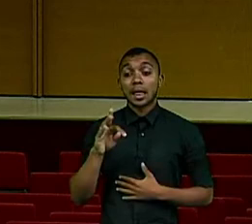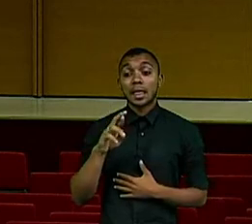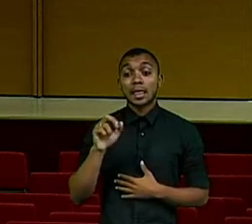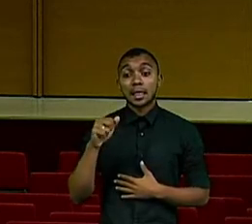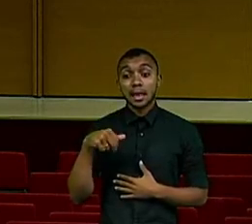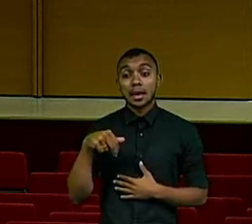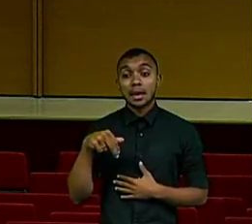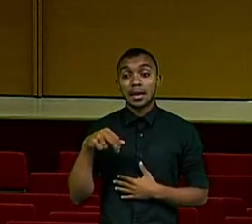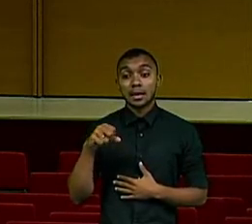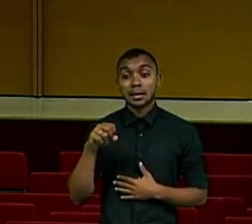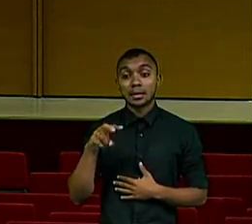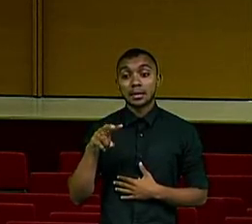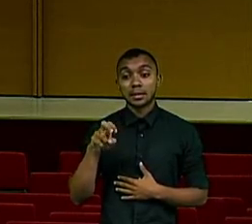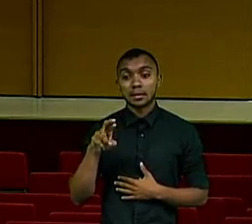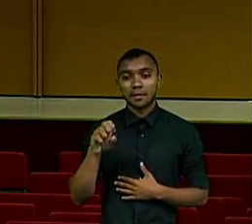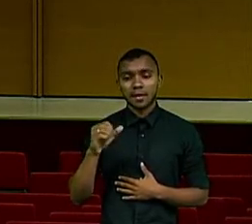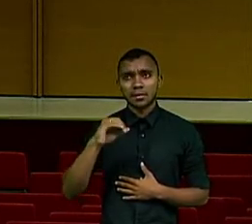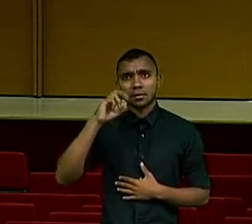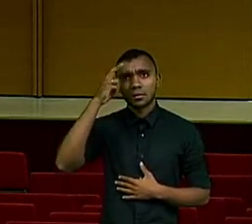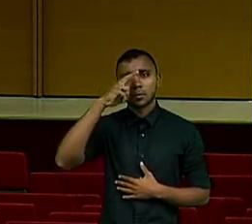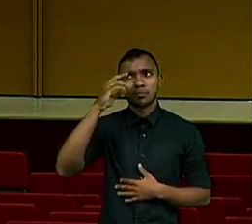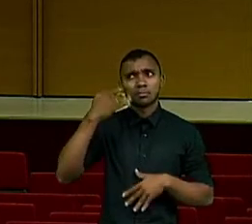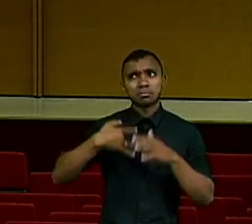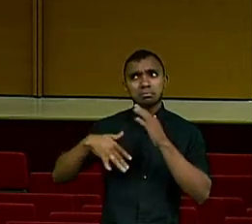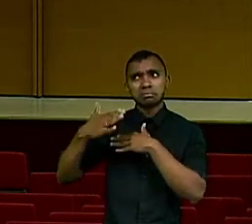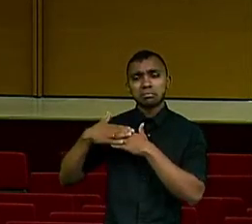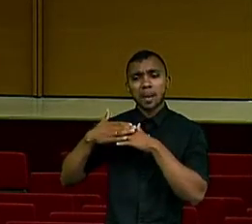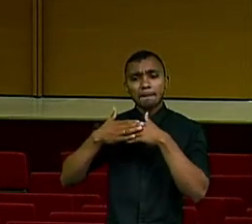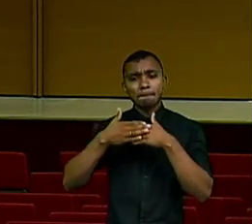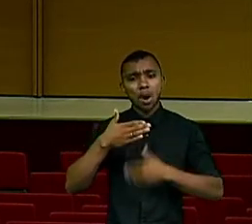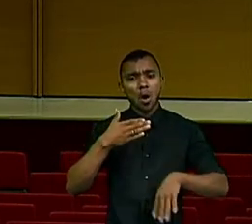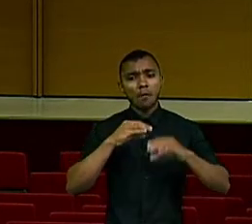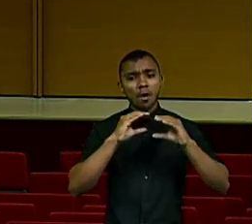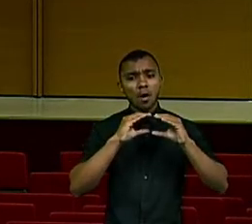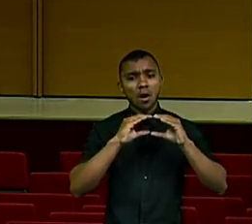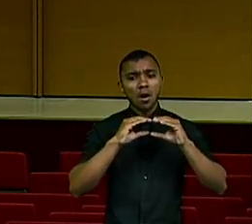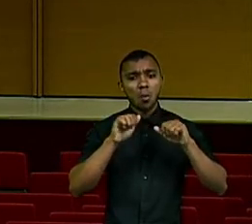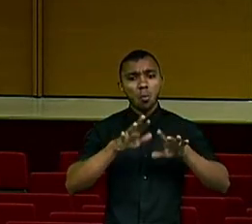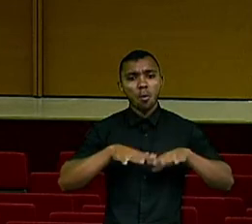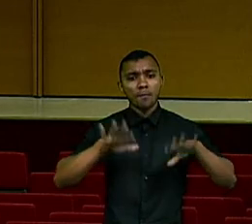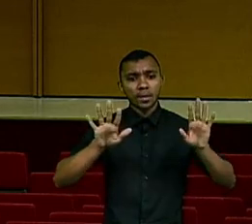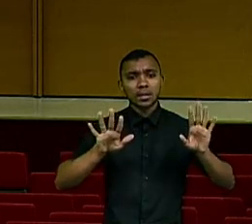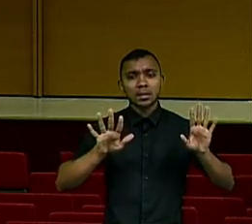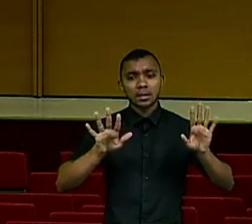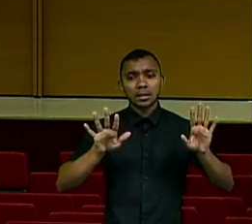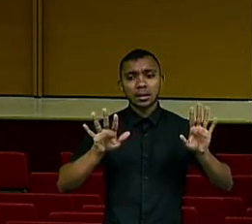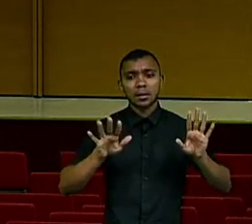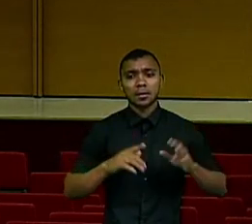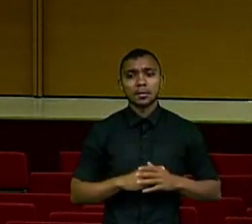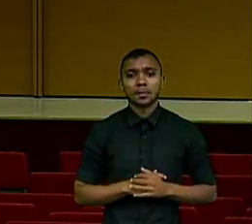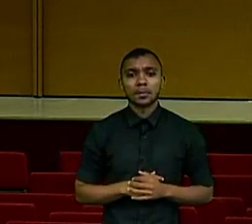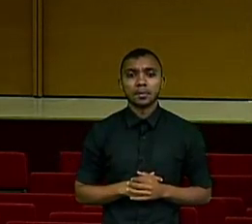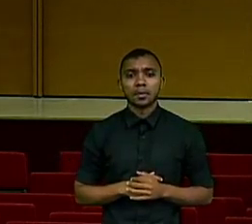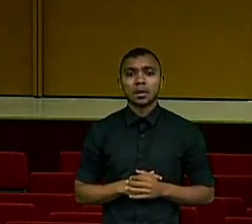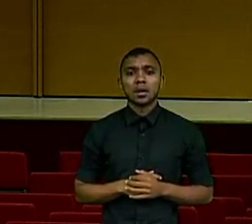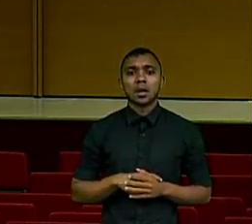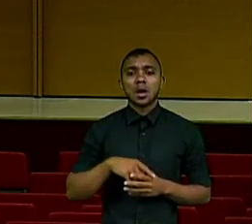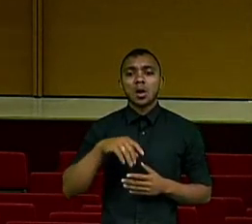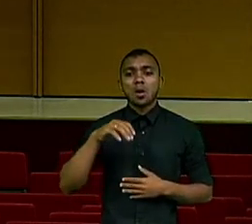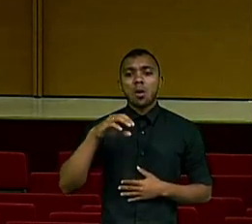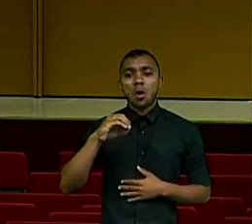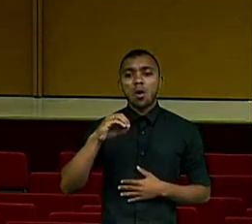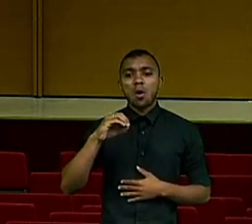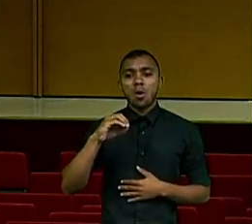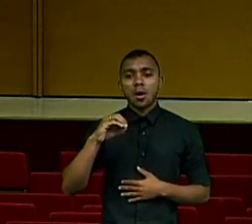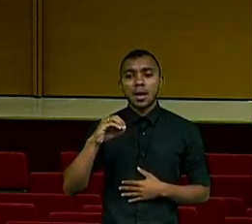da última vez que a prova da UFC foi feita pela CCV né pela comissão dos vestibulares